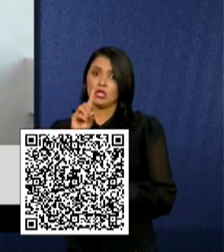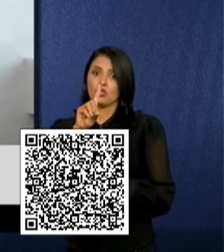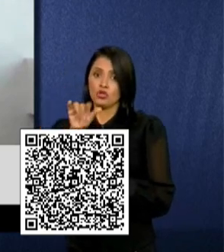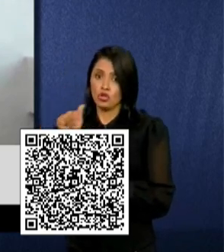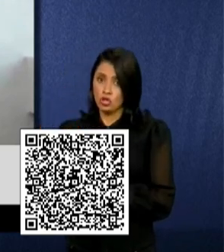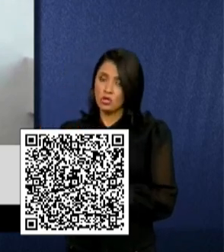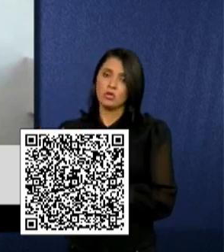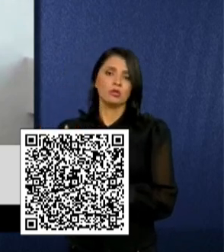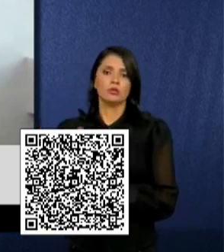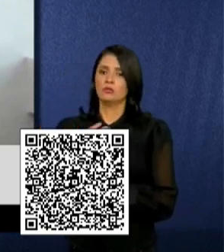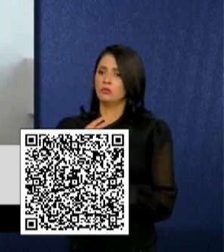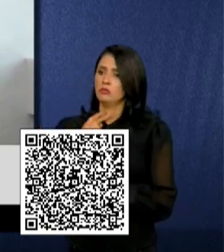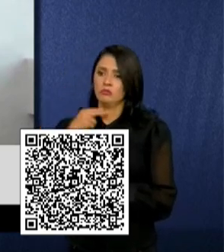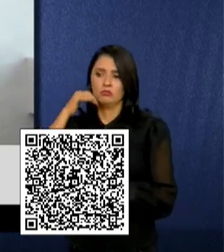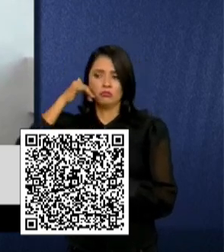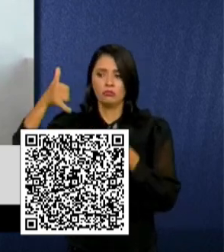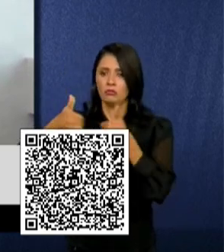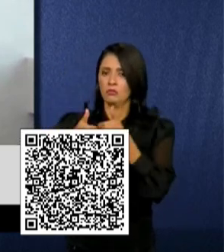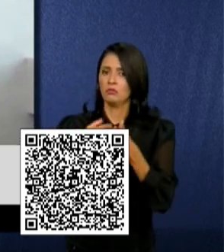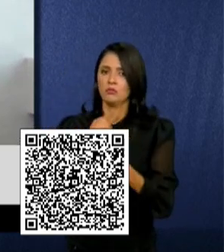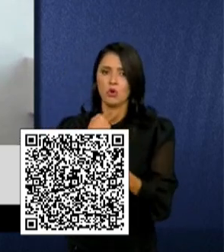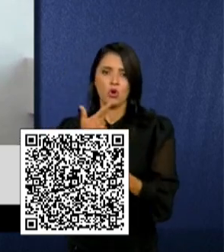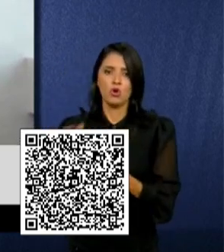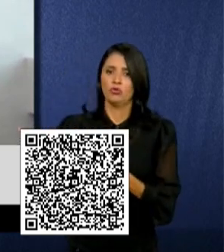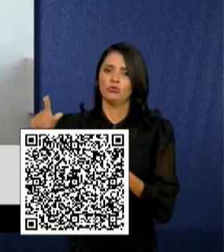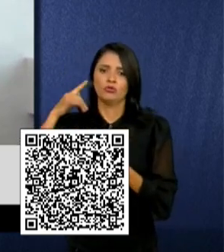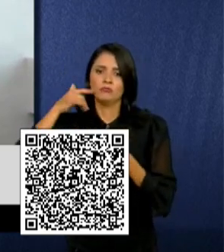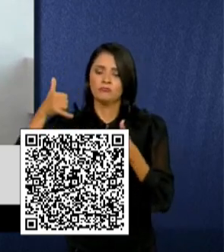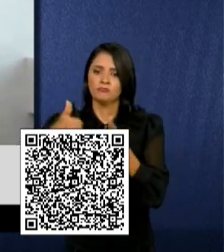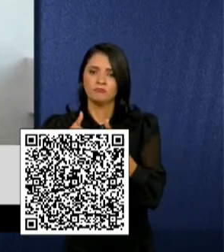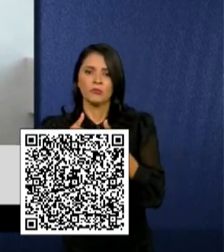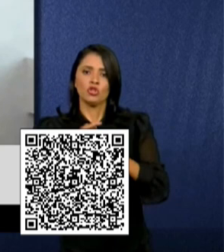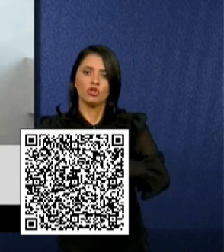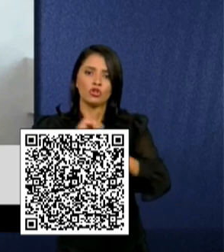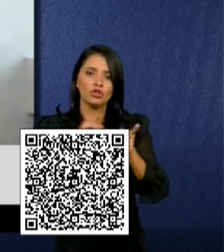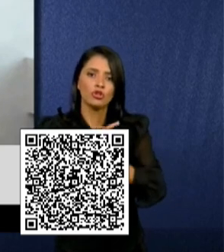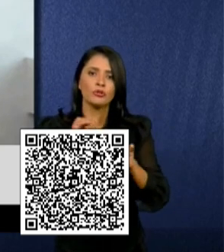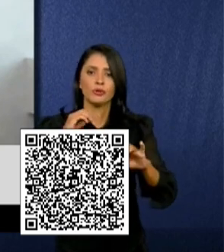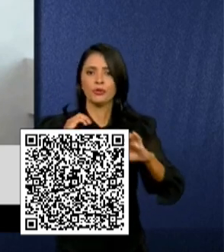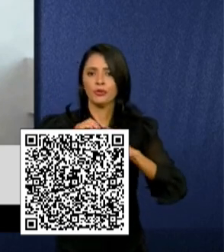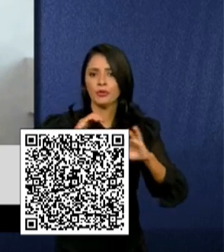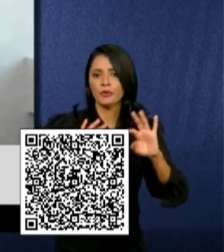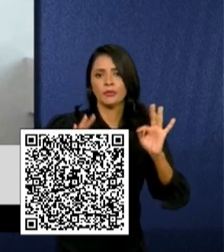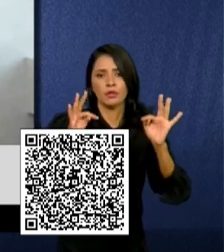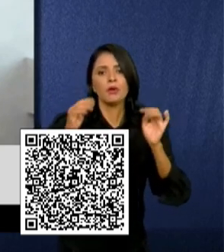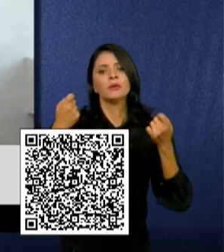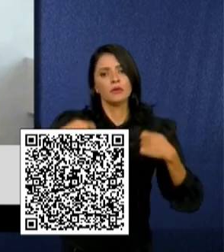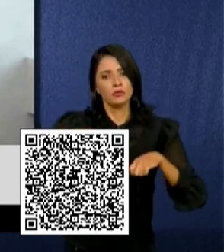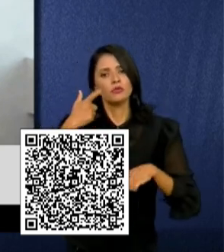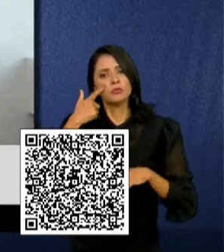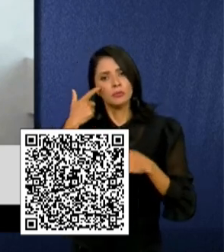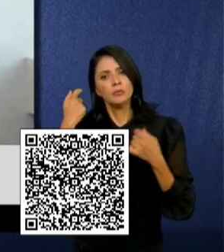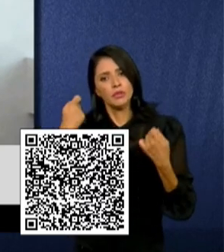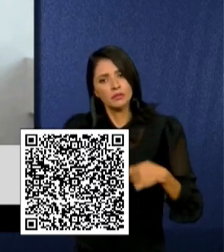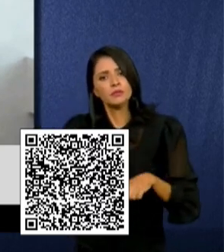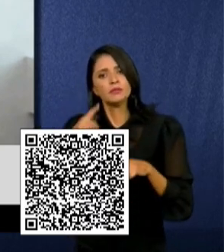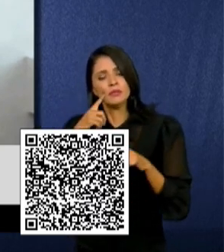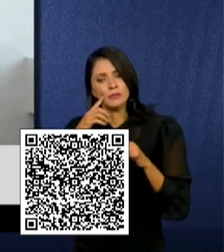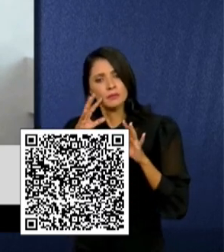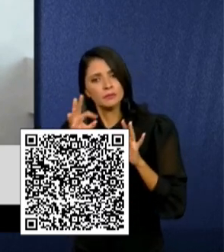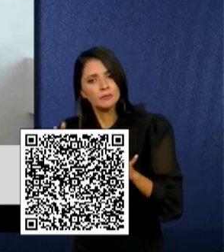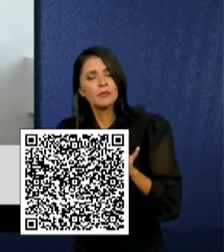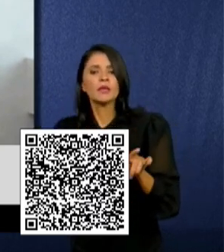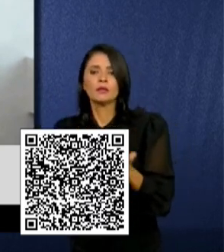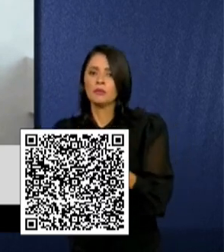dias, ele não pode mais receber as chamadas de telemarketing para telecomunicações, isso é importante a gente frisar, e